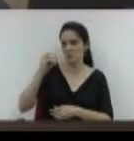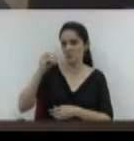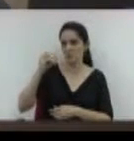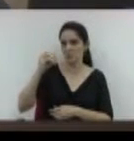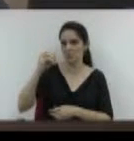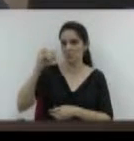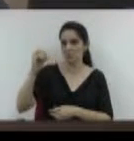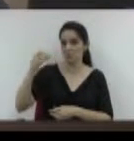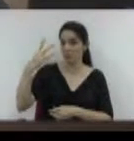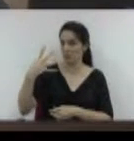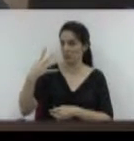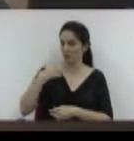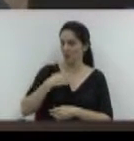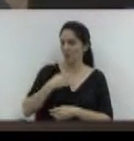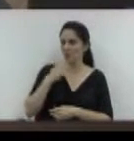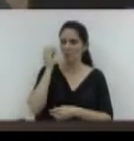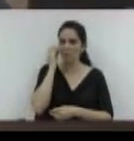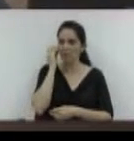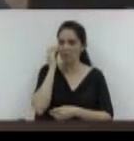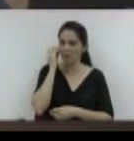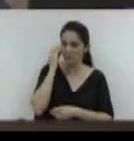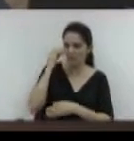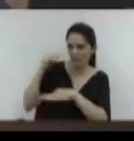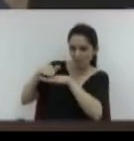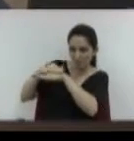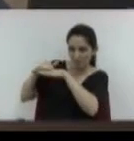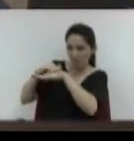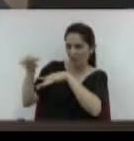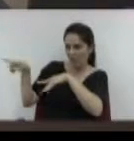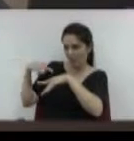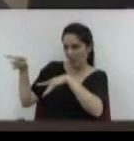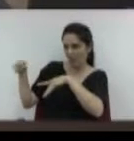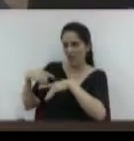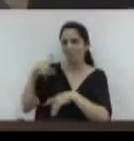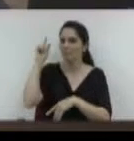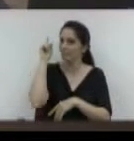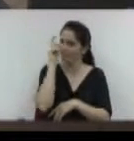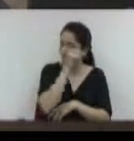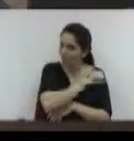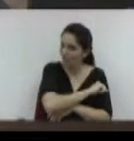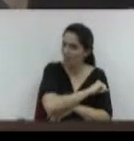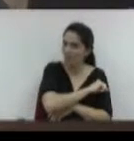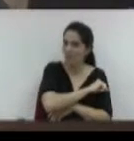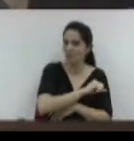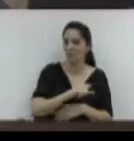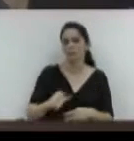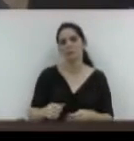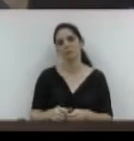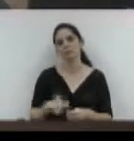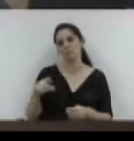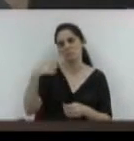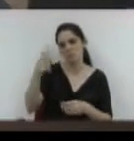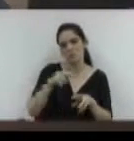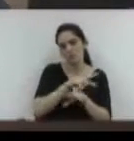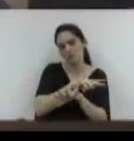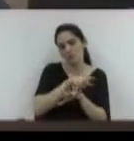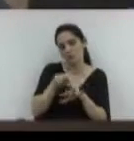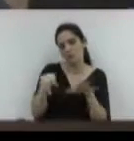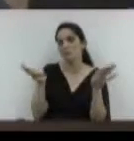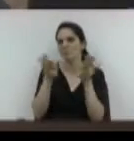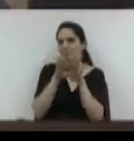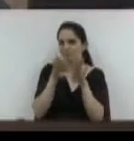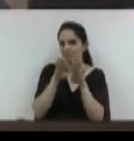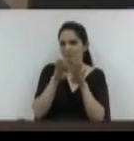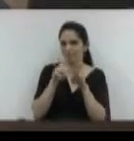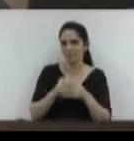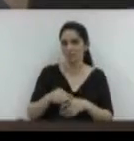E eu tento conversar com ele. Entrar num acordo está difícil. E algumas outras coisas também. Porque na